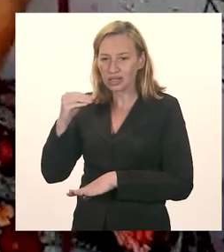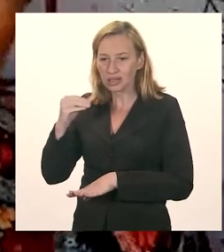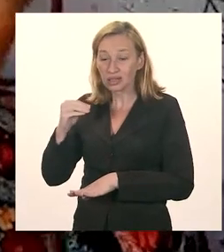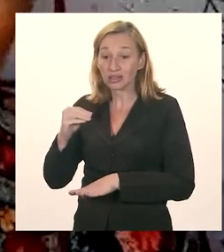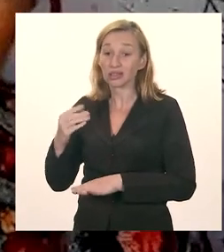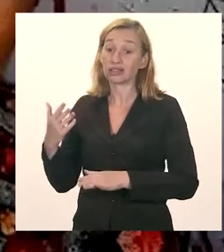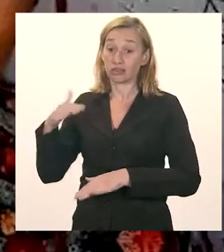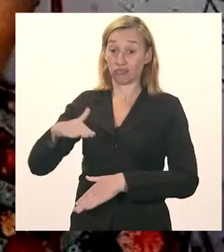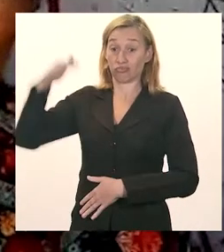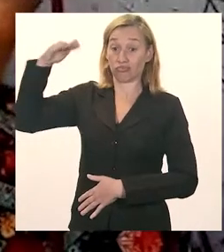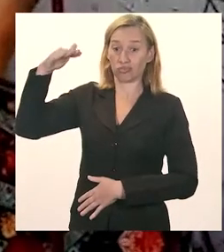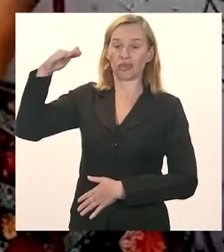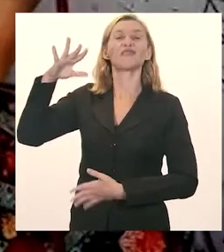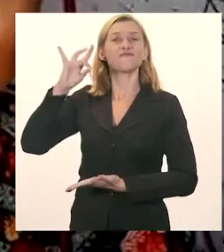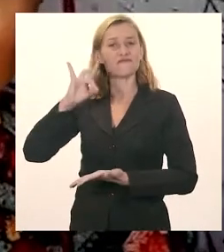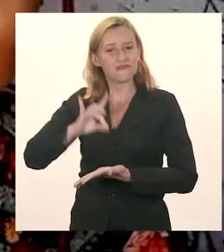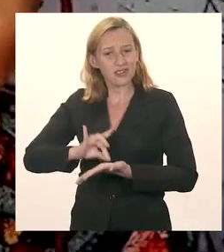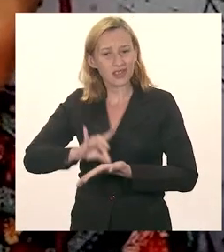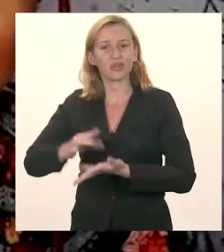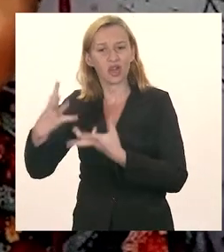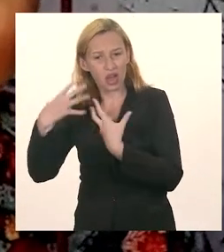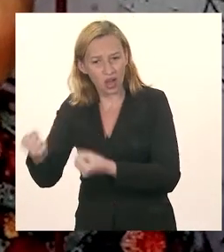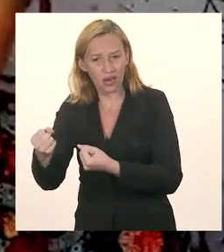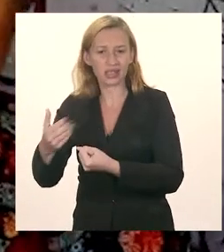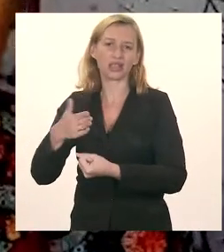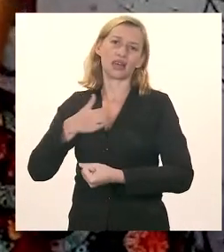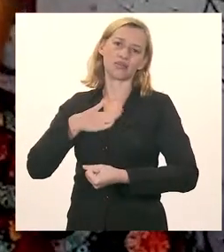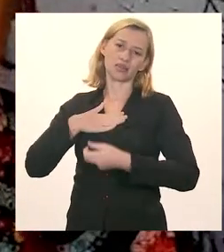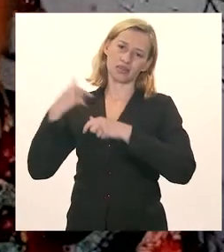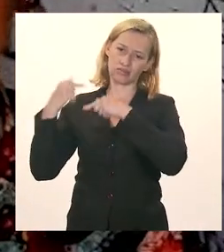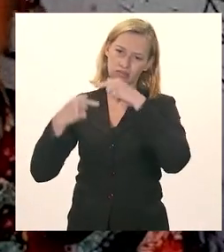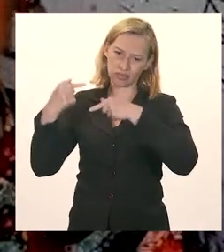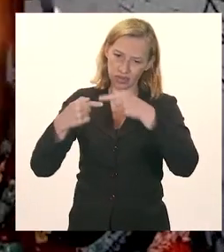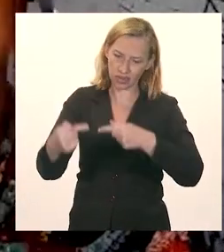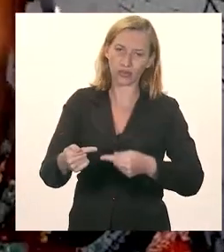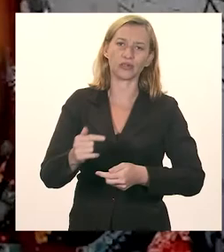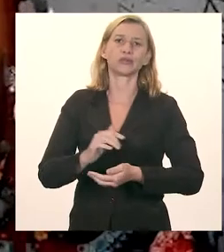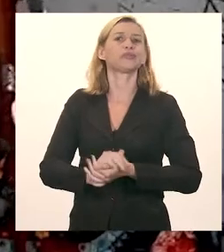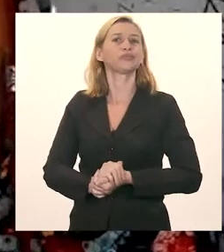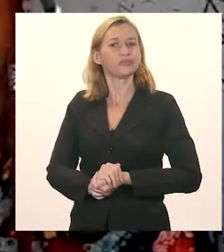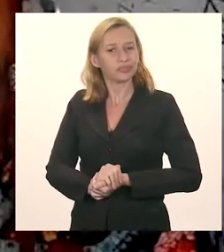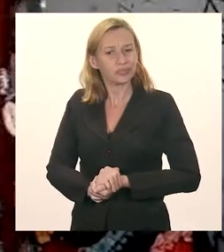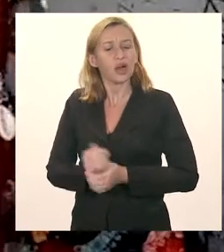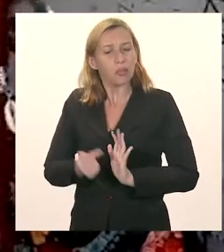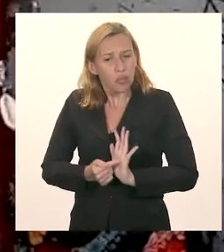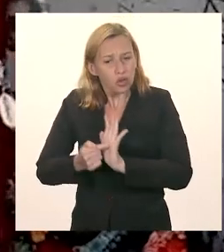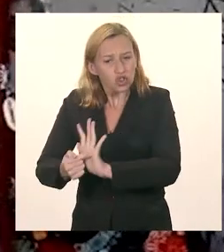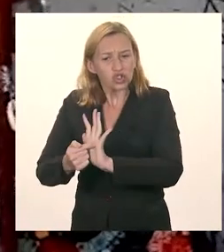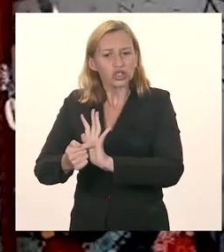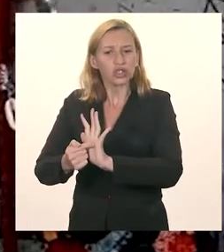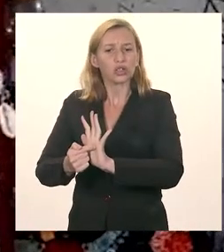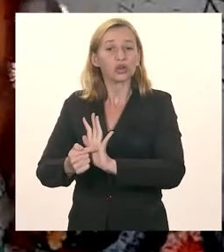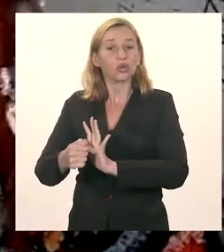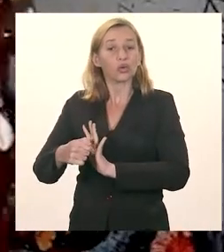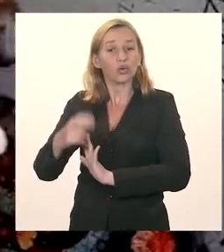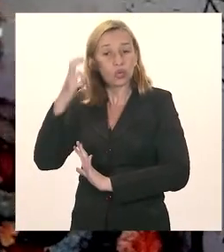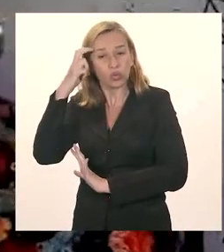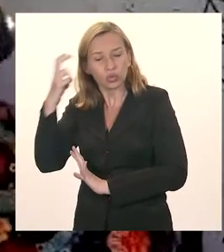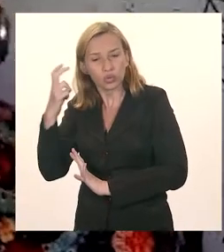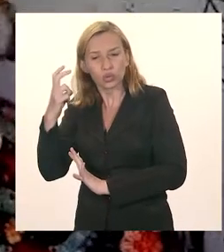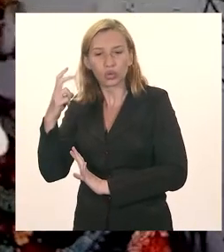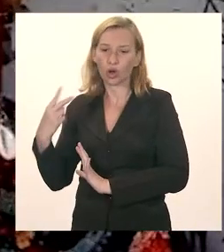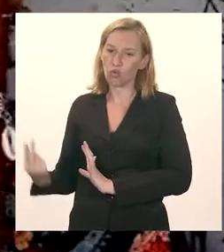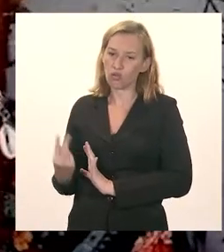adolescência para a minha fase adulta, eu realmente me aquilombei. Quis realmente trazer e mostrar o